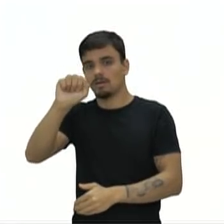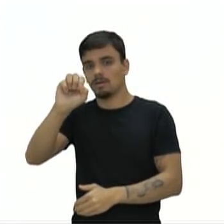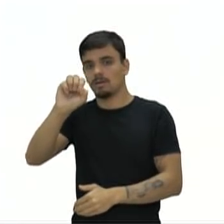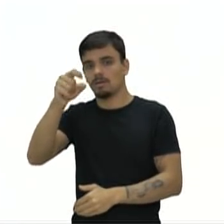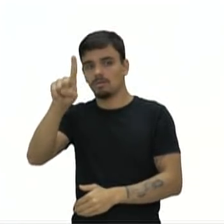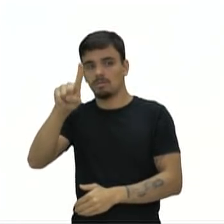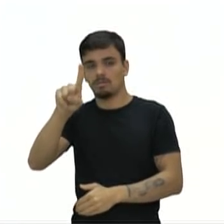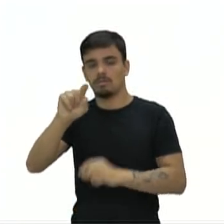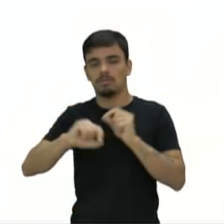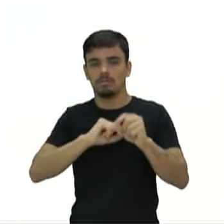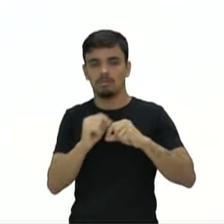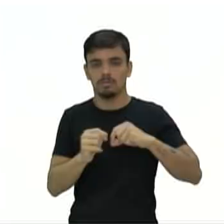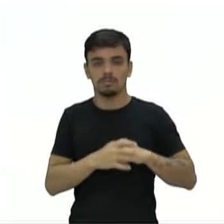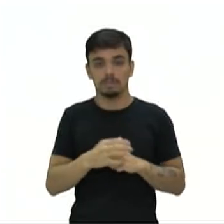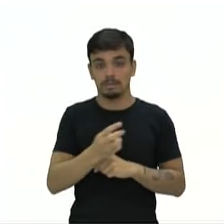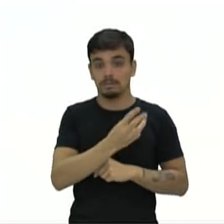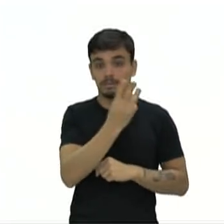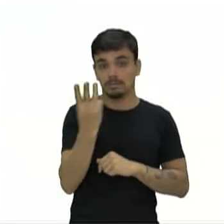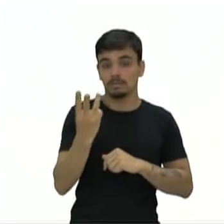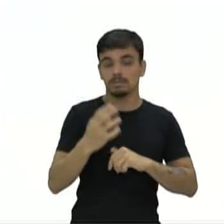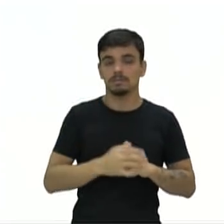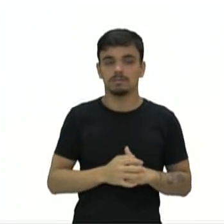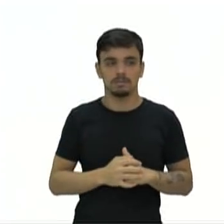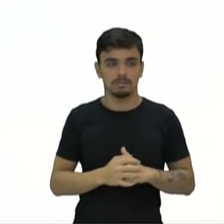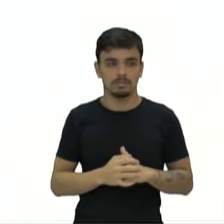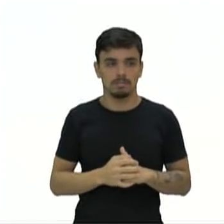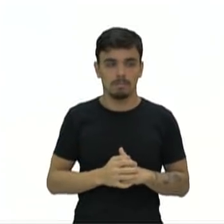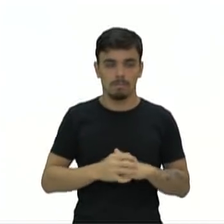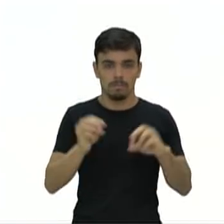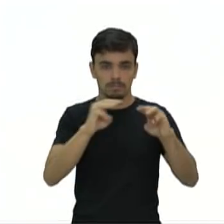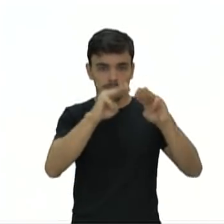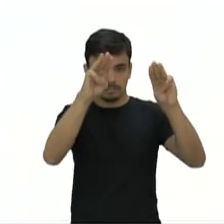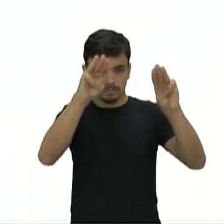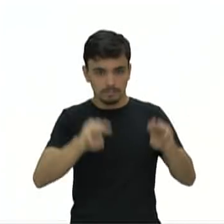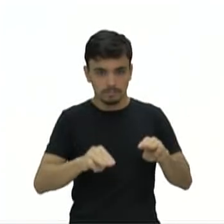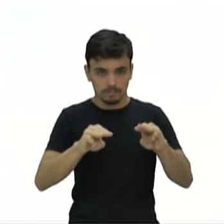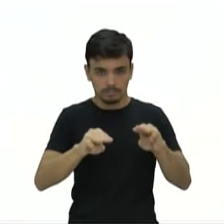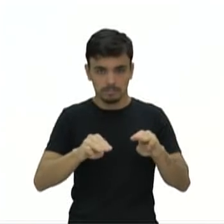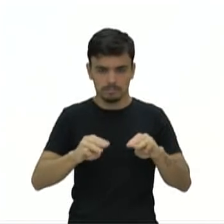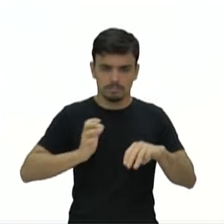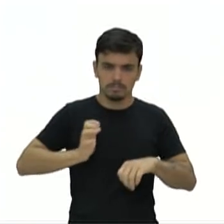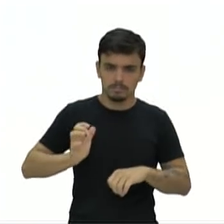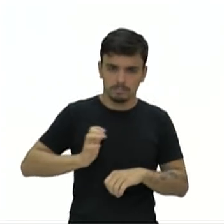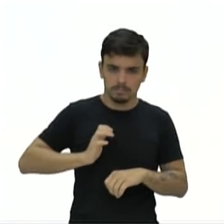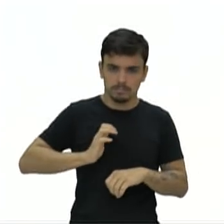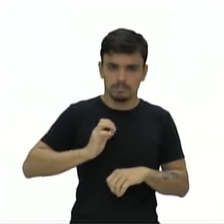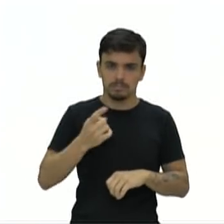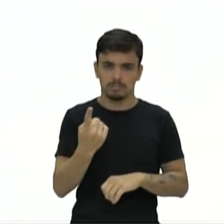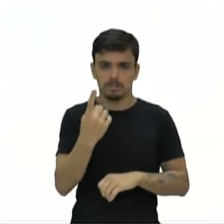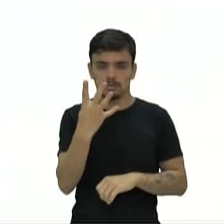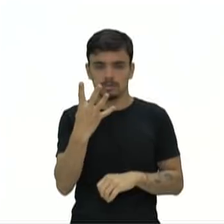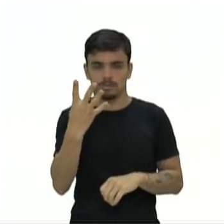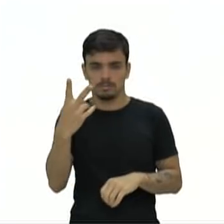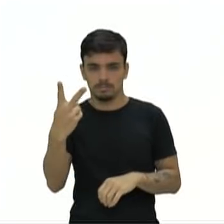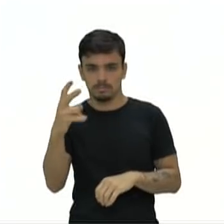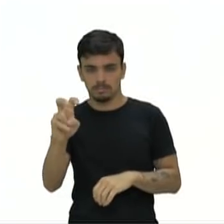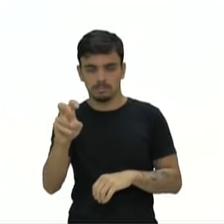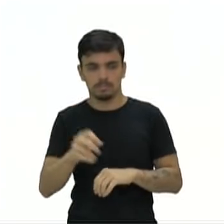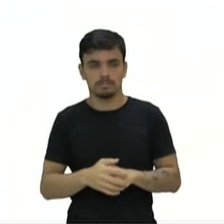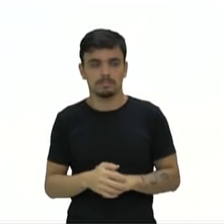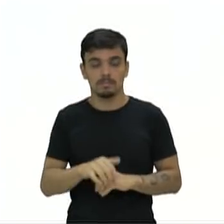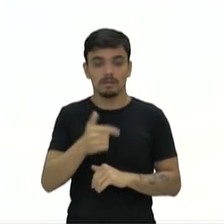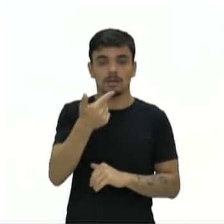Tutmoses III, né, do Museu de Luxor do Egito, cerca de 1425. E a